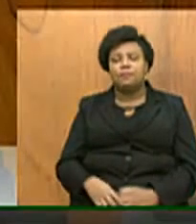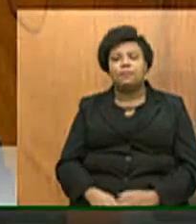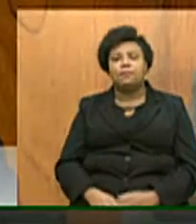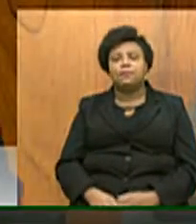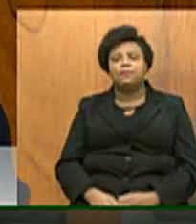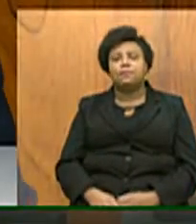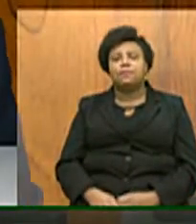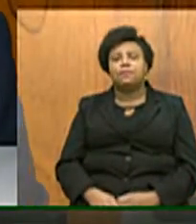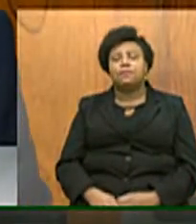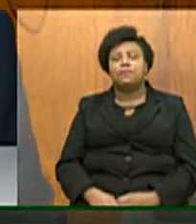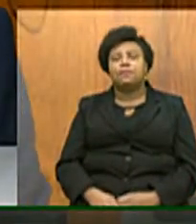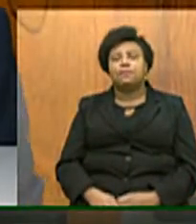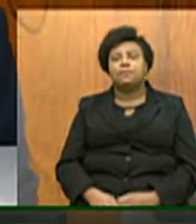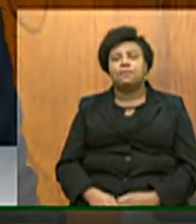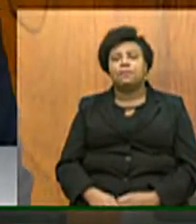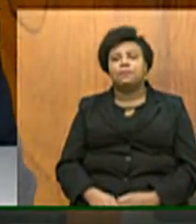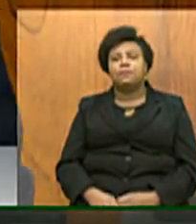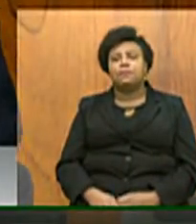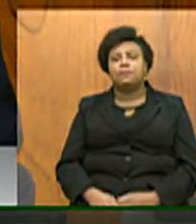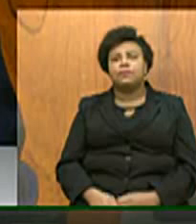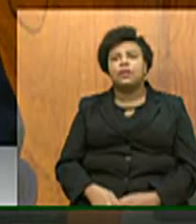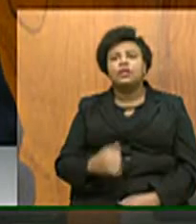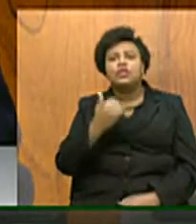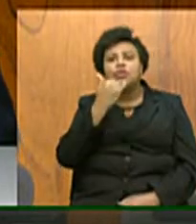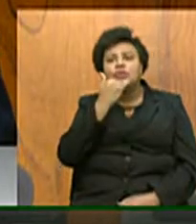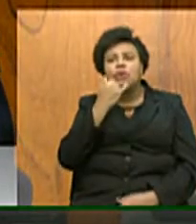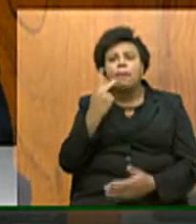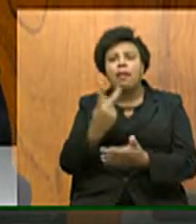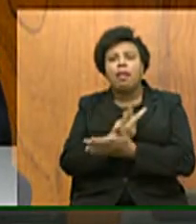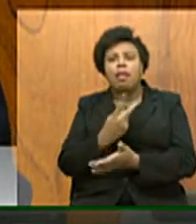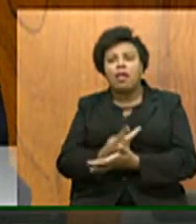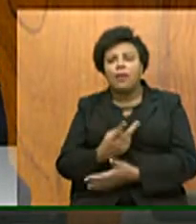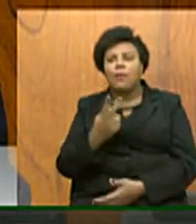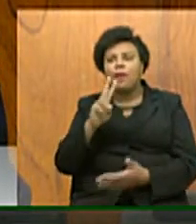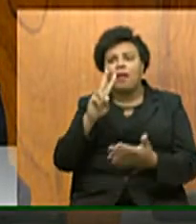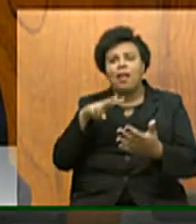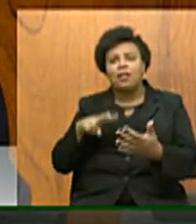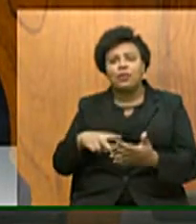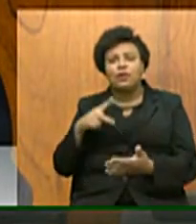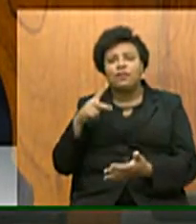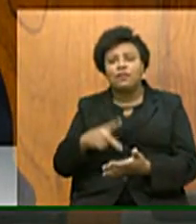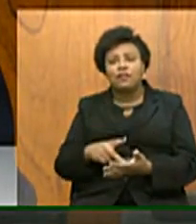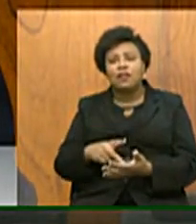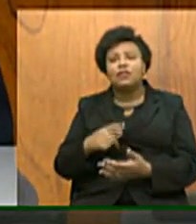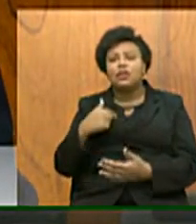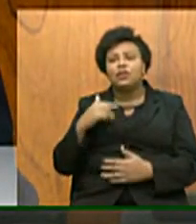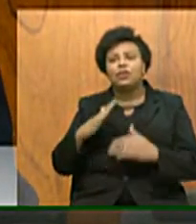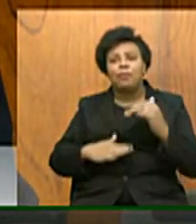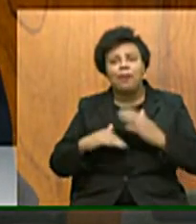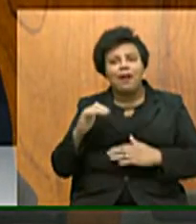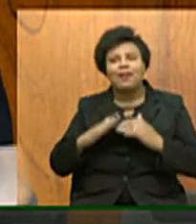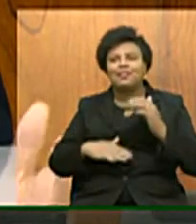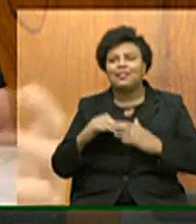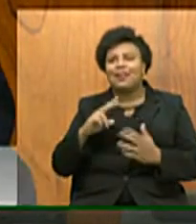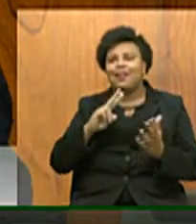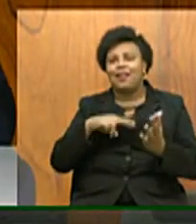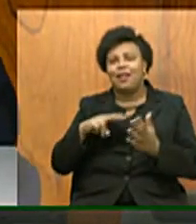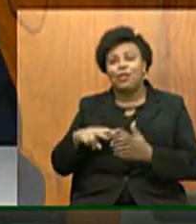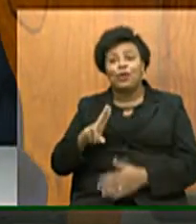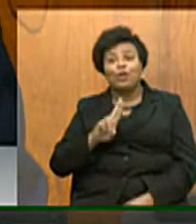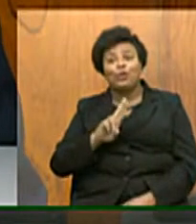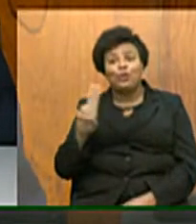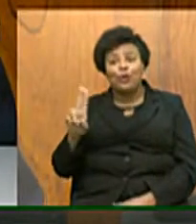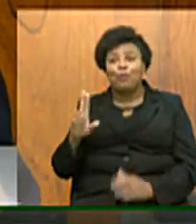515/2019. Desculpa alguns equívocos na leitura aqui, porque eu realmente estou exercitando muito a leitura do nome